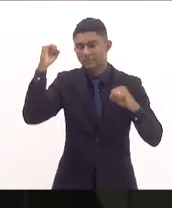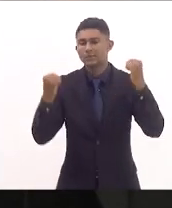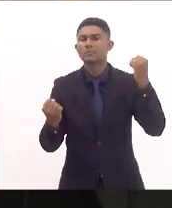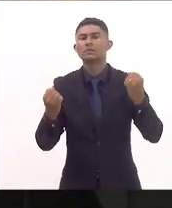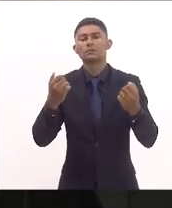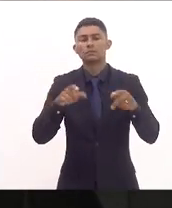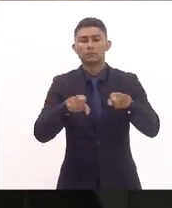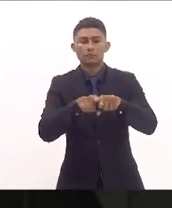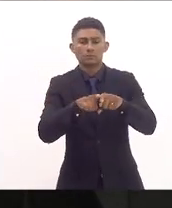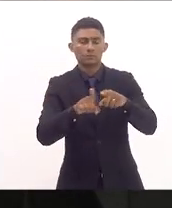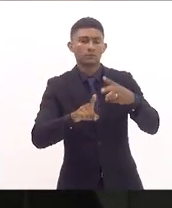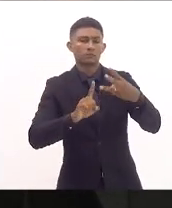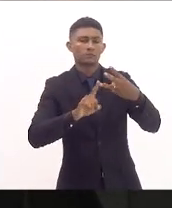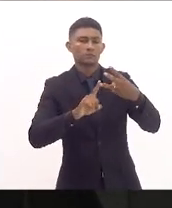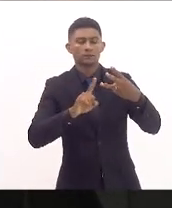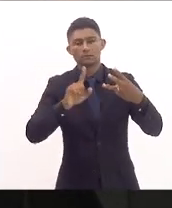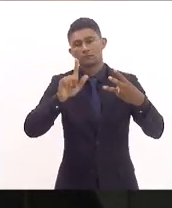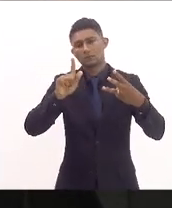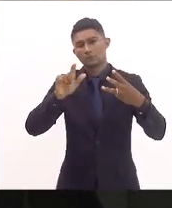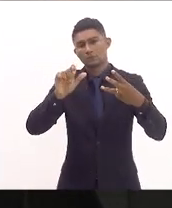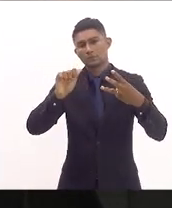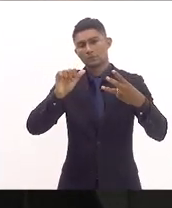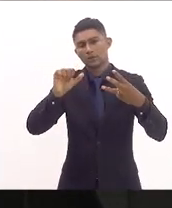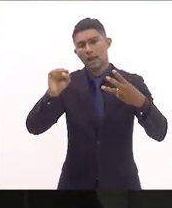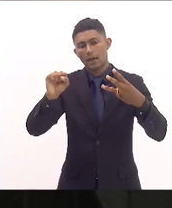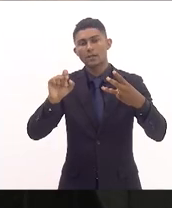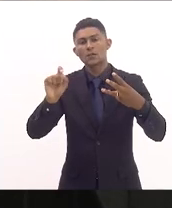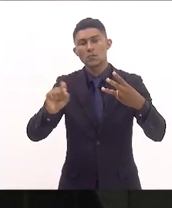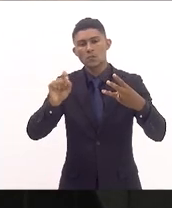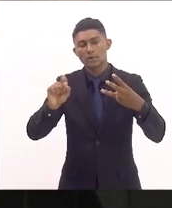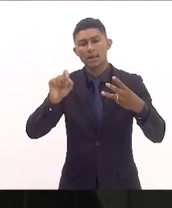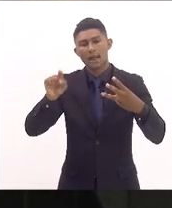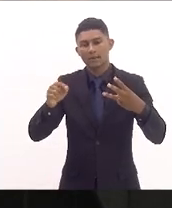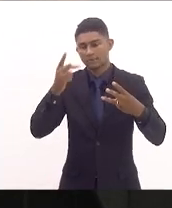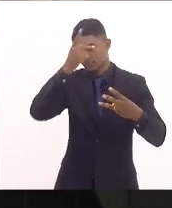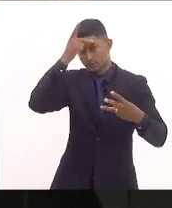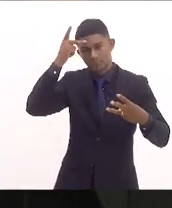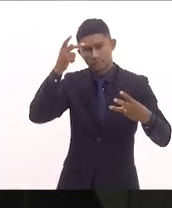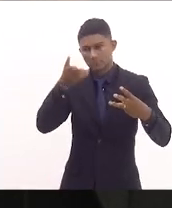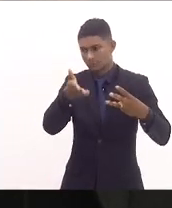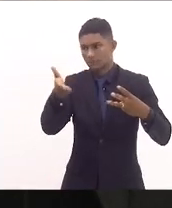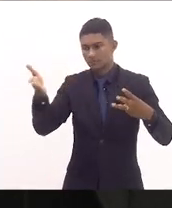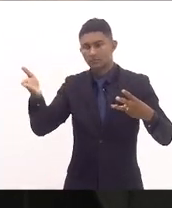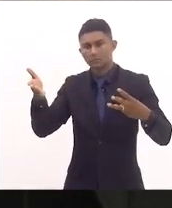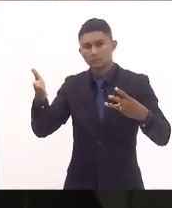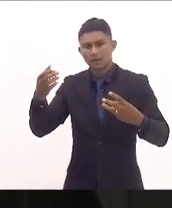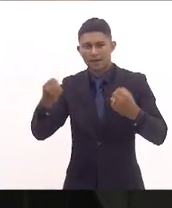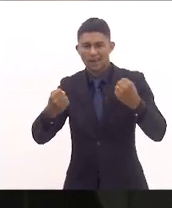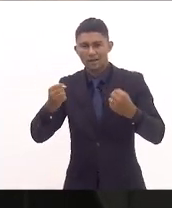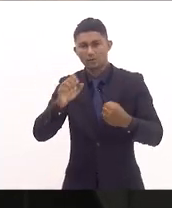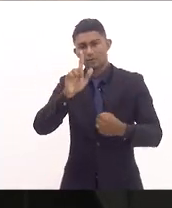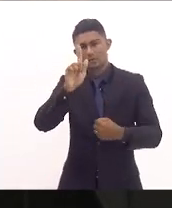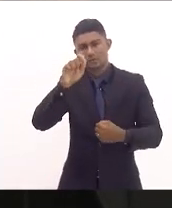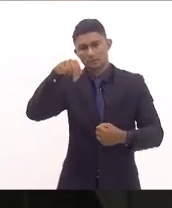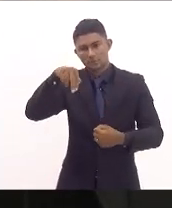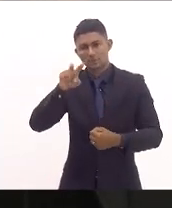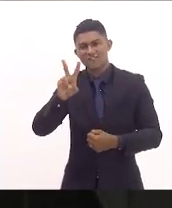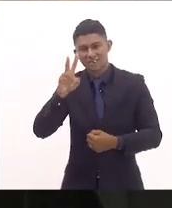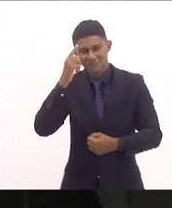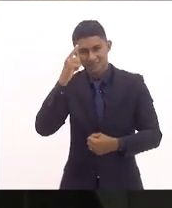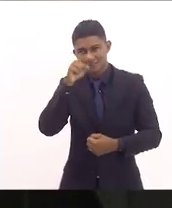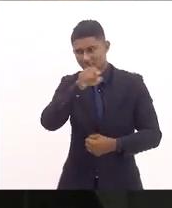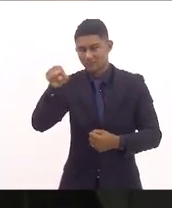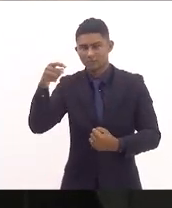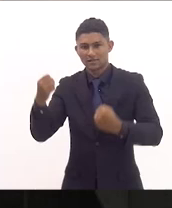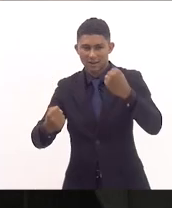e um gás que é fornecido ao cidadão o GNV gás natural